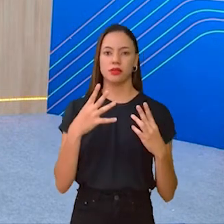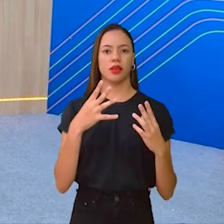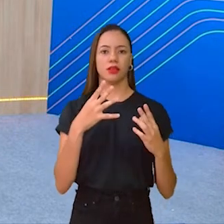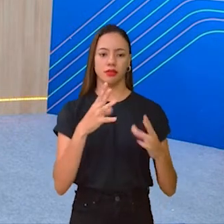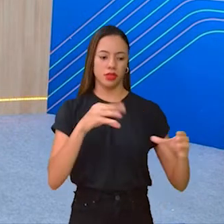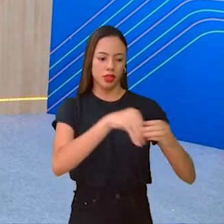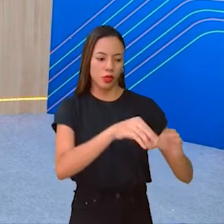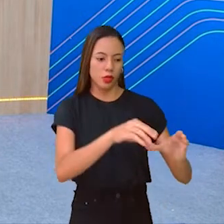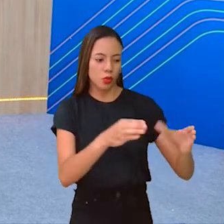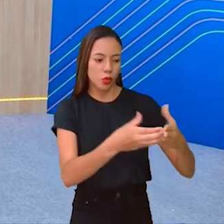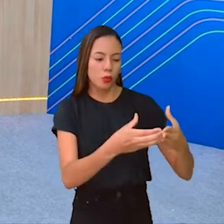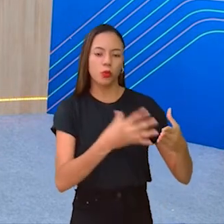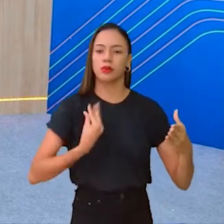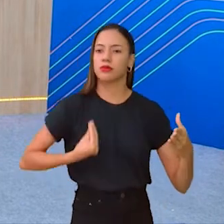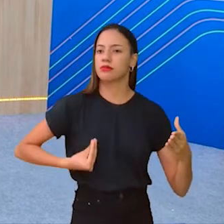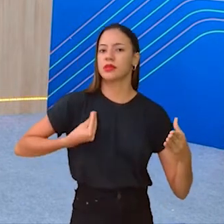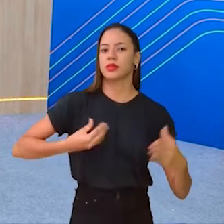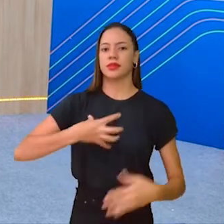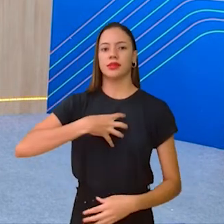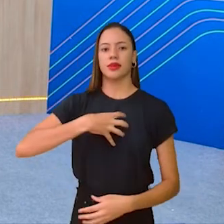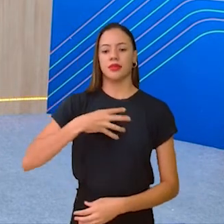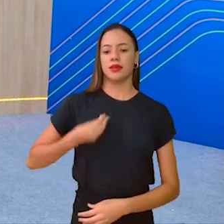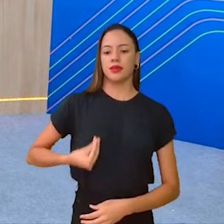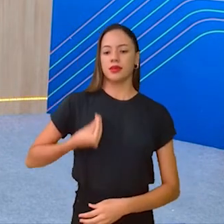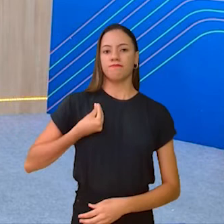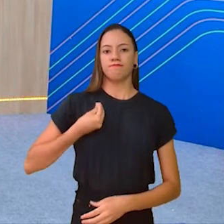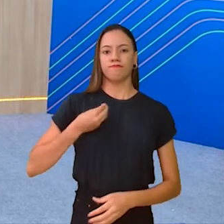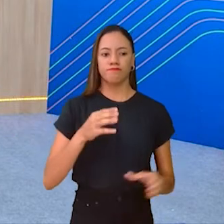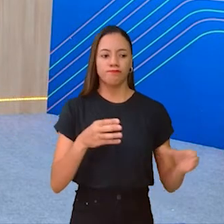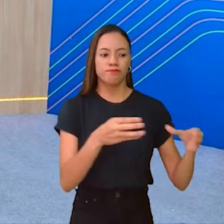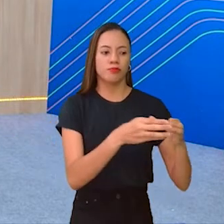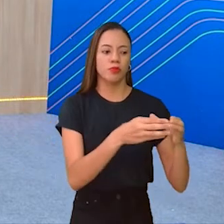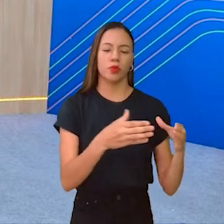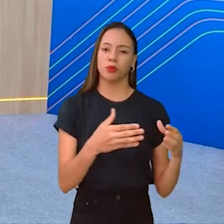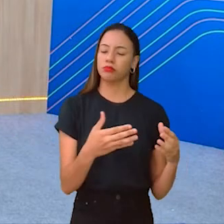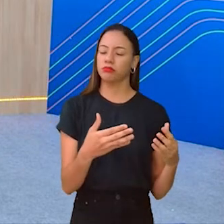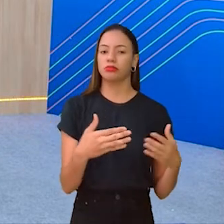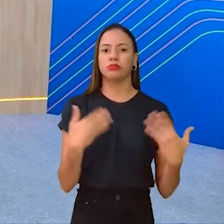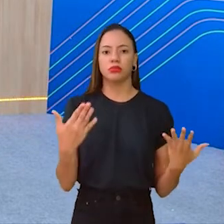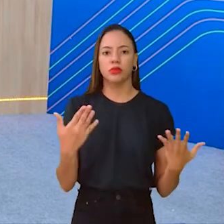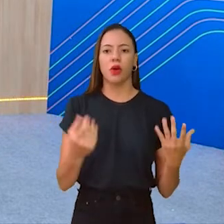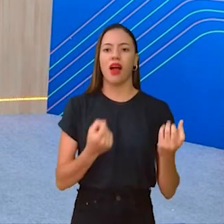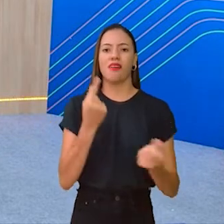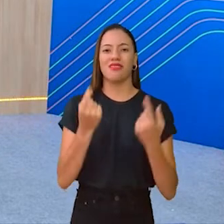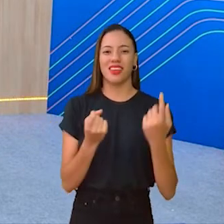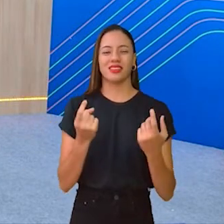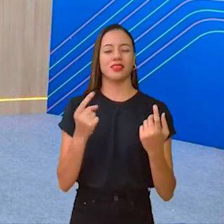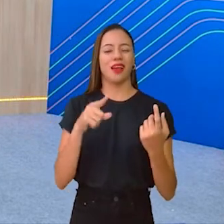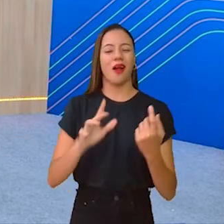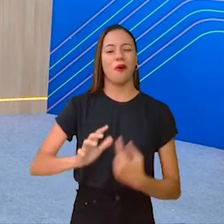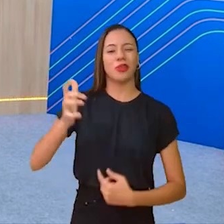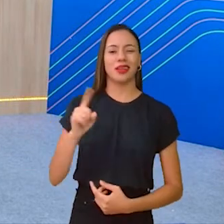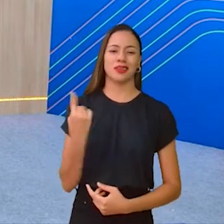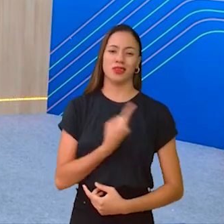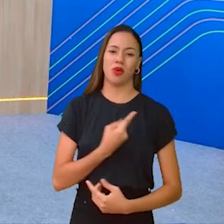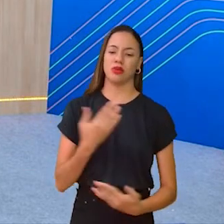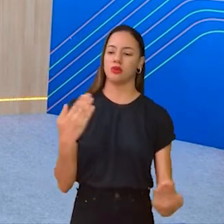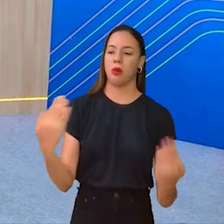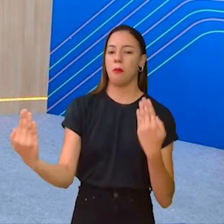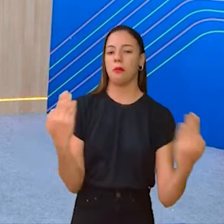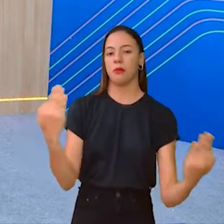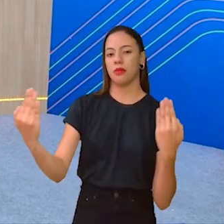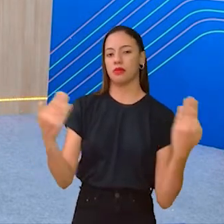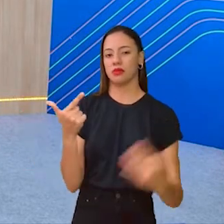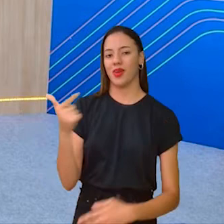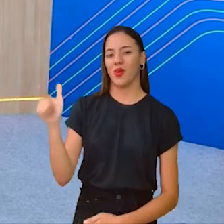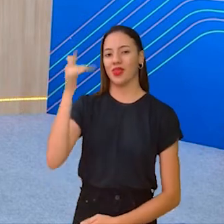como pertencente, né? E isso faz com que muitas vezes a gente se compare, né, a outras pessoas.